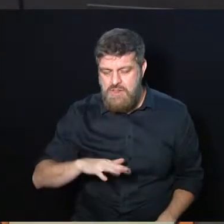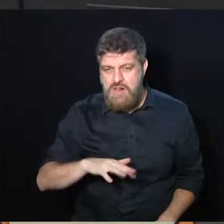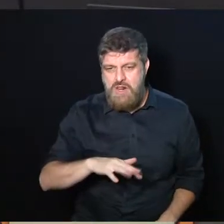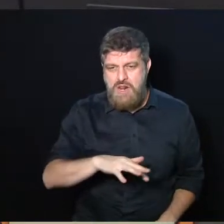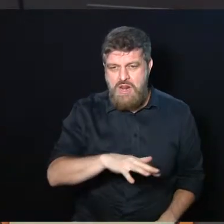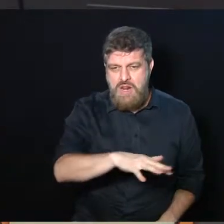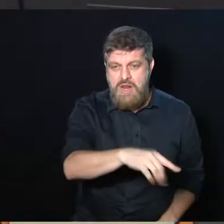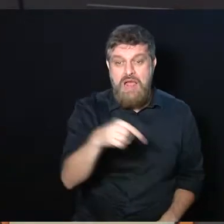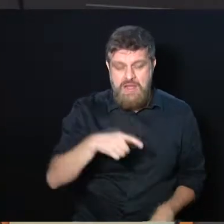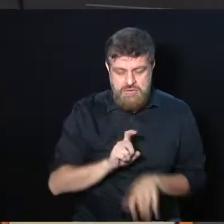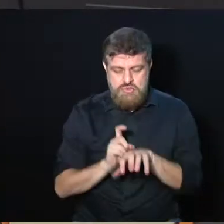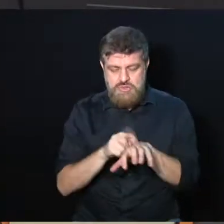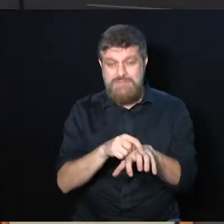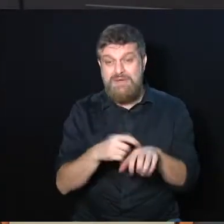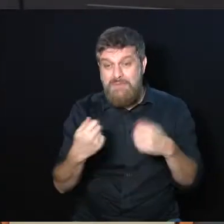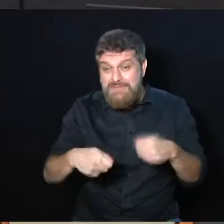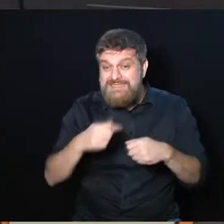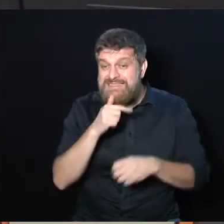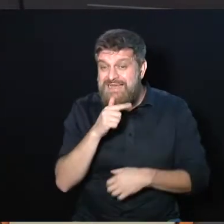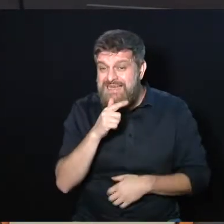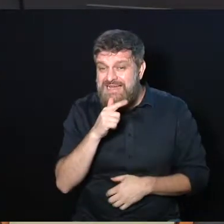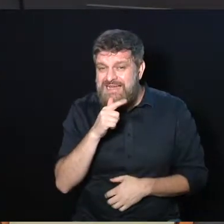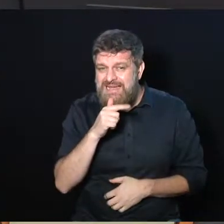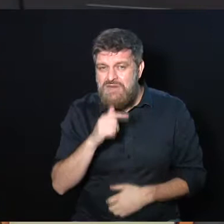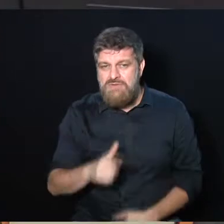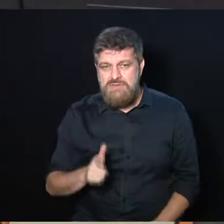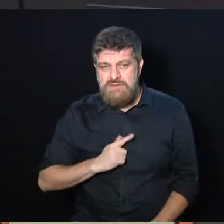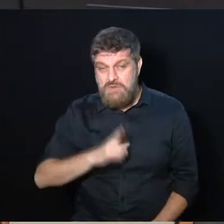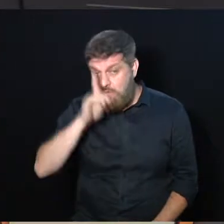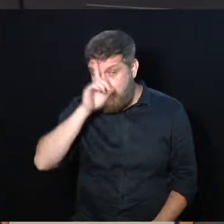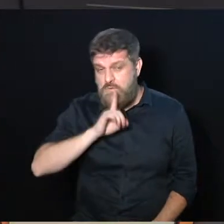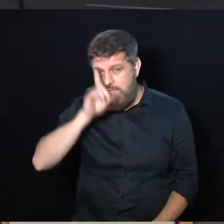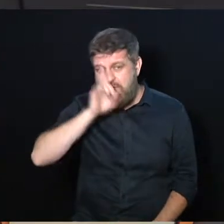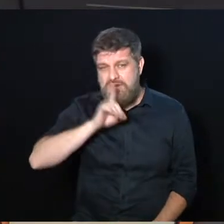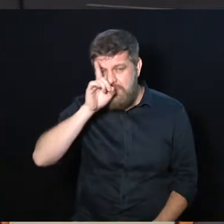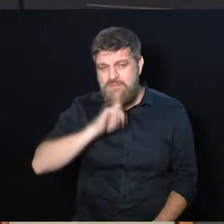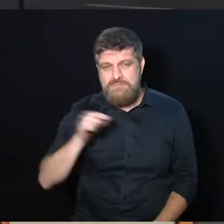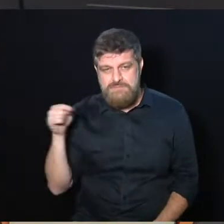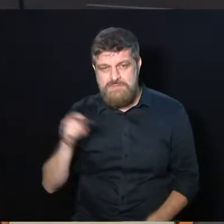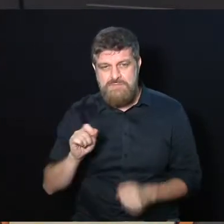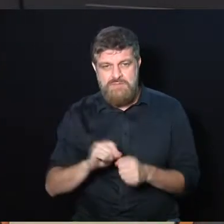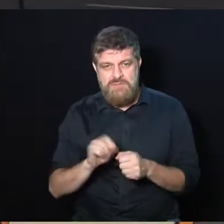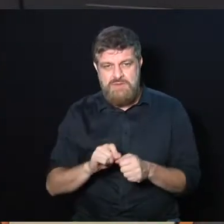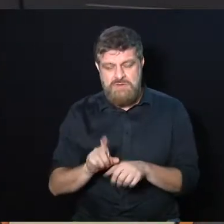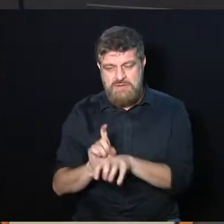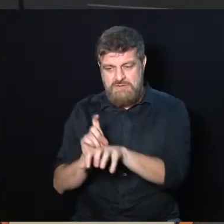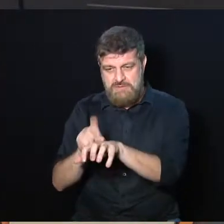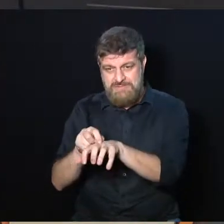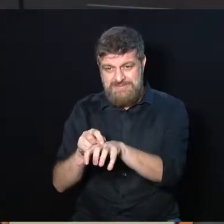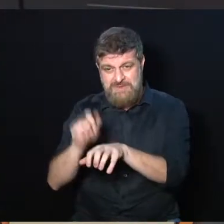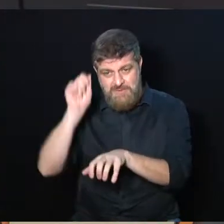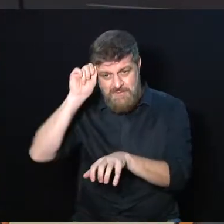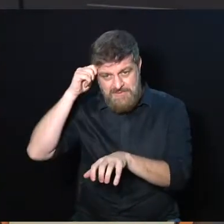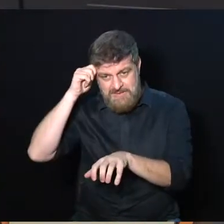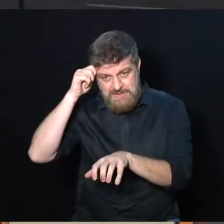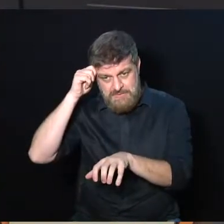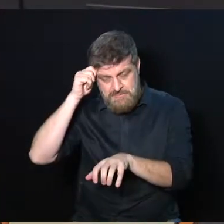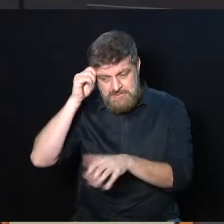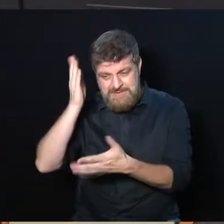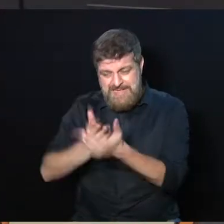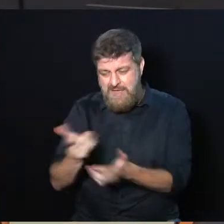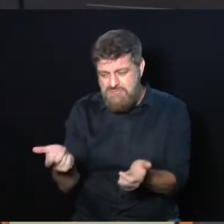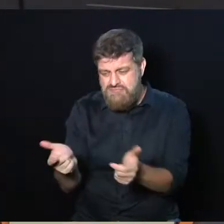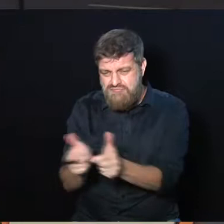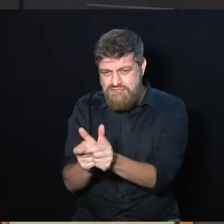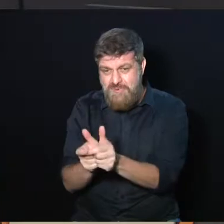sobrevivência dele, ele precisa de água. O títios, o amarelo, ele está acabando com o escorpião preto que a gente tinha aqui, que era o baiense.